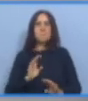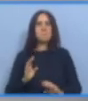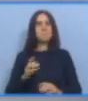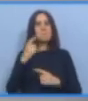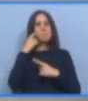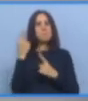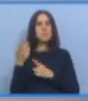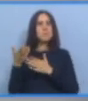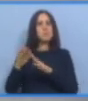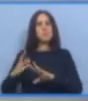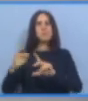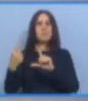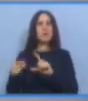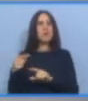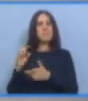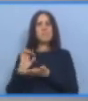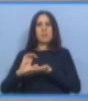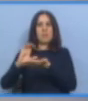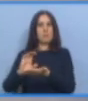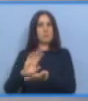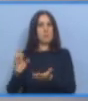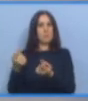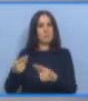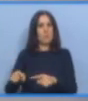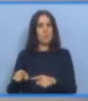ajuda pública ao desenvolvimento e é daqui que vamos tirar o dinheiro para